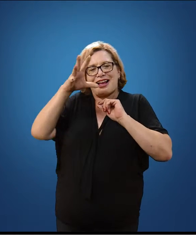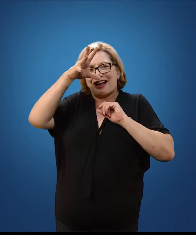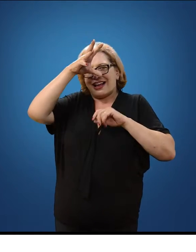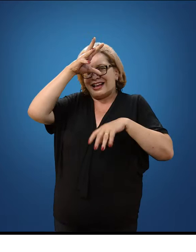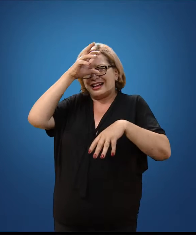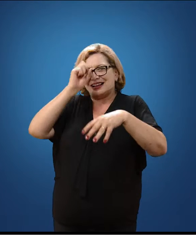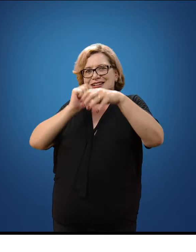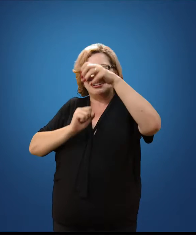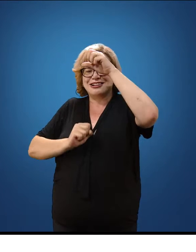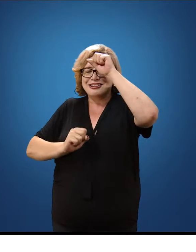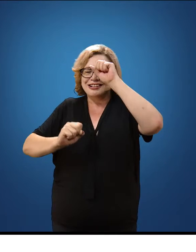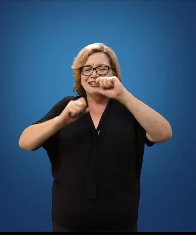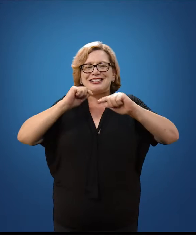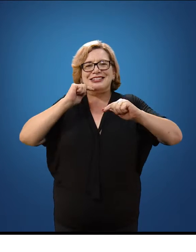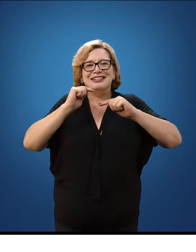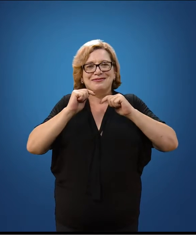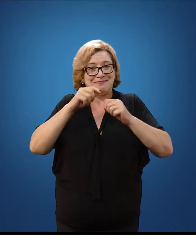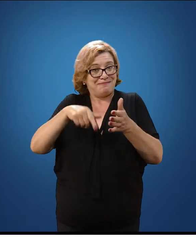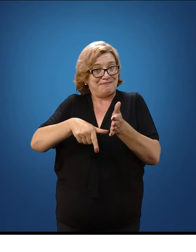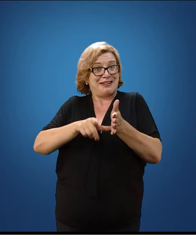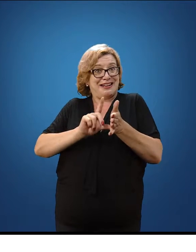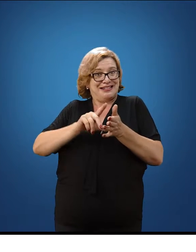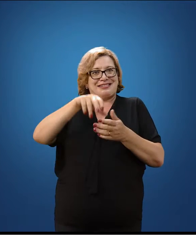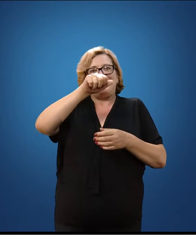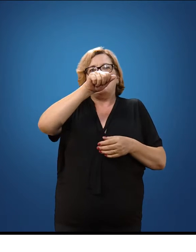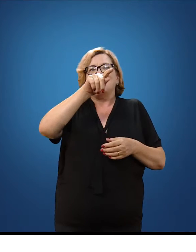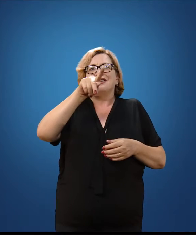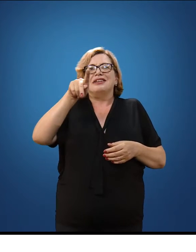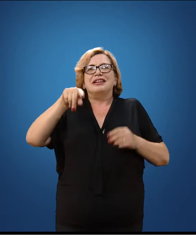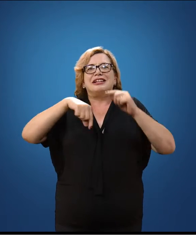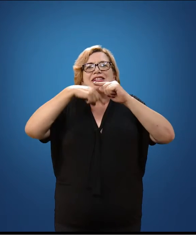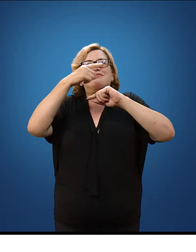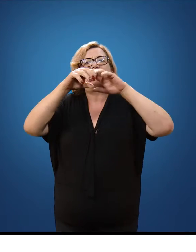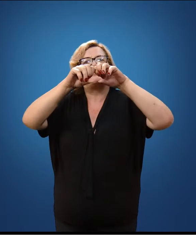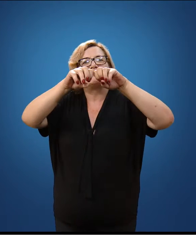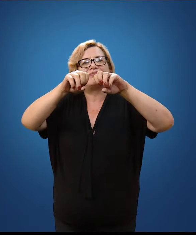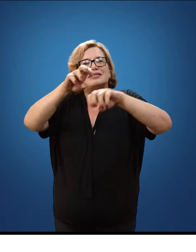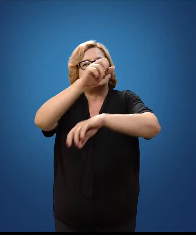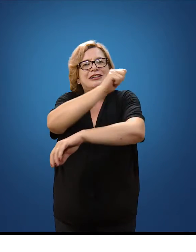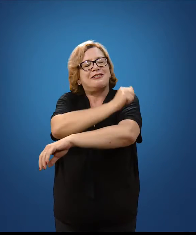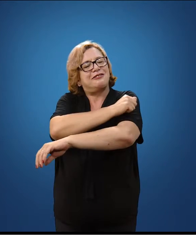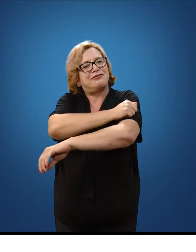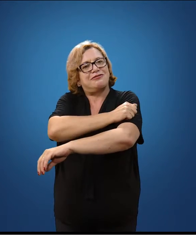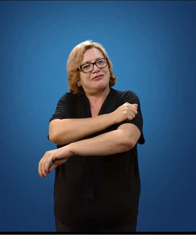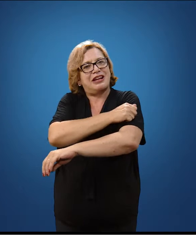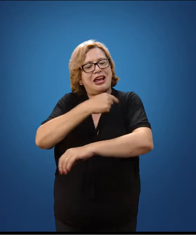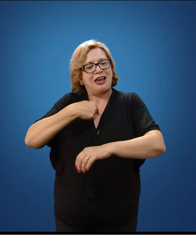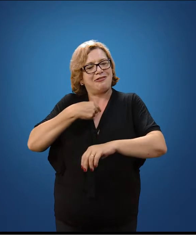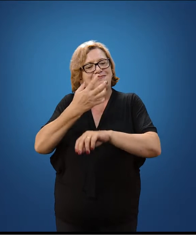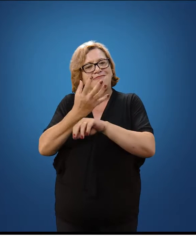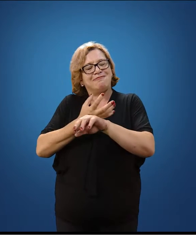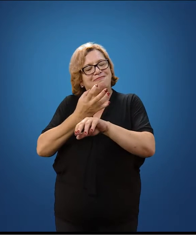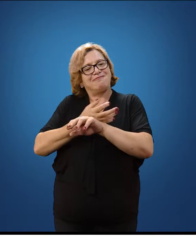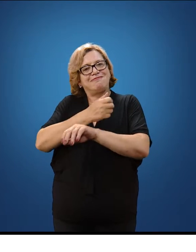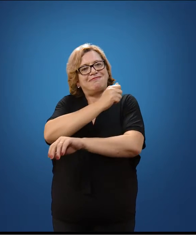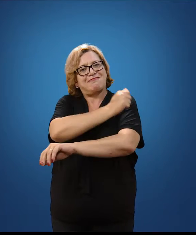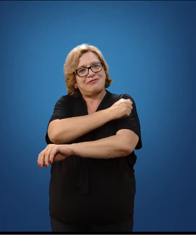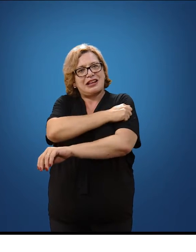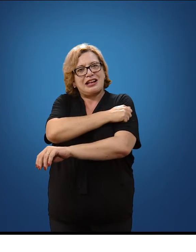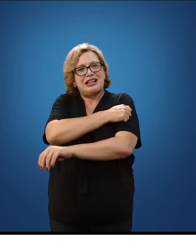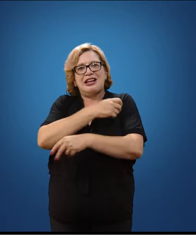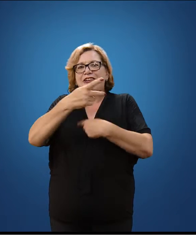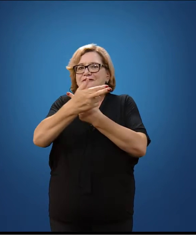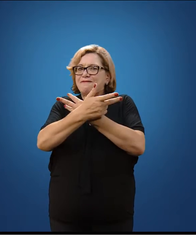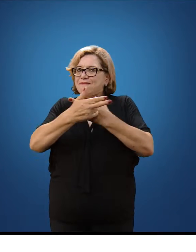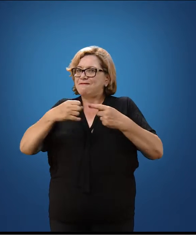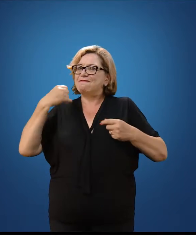a trabalhar com eles para depois poder ensinar os seus alunos. Então, na minha matéria, na minha disciplina de arte, a gente tem muita coisa interessante